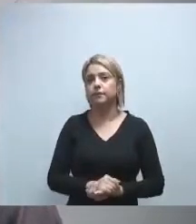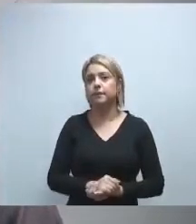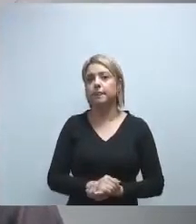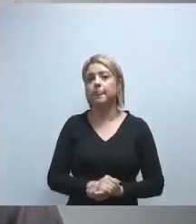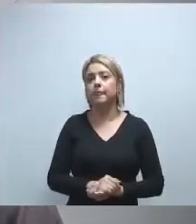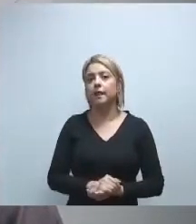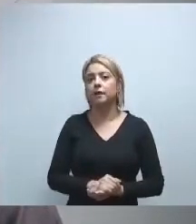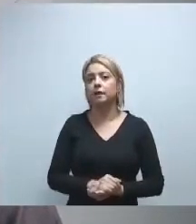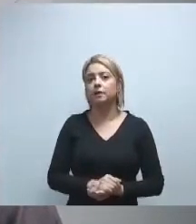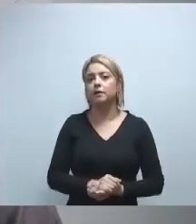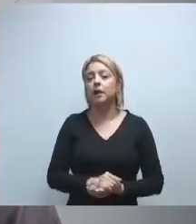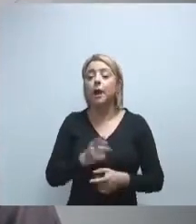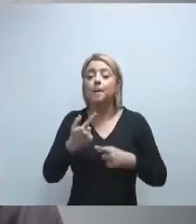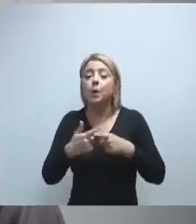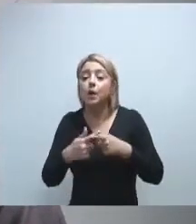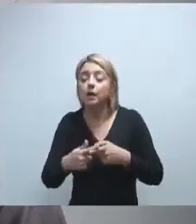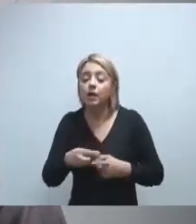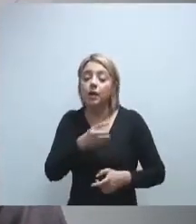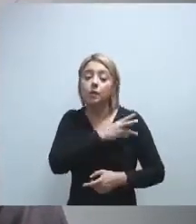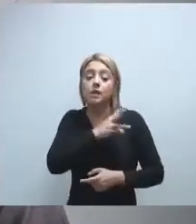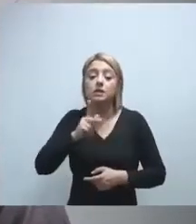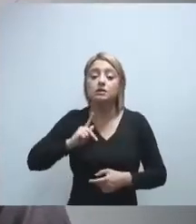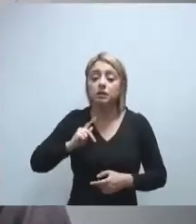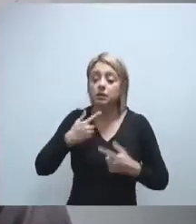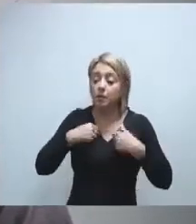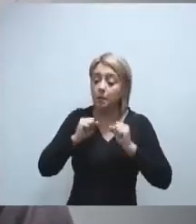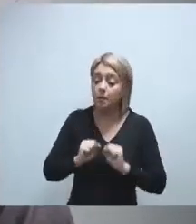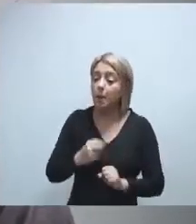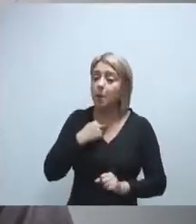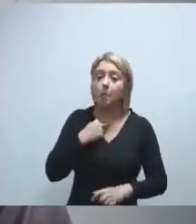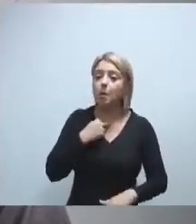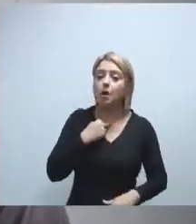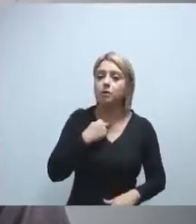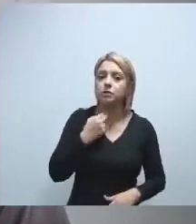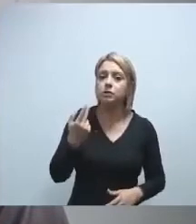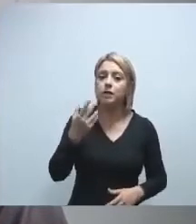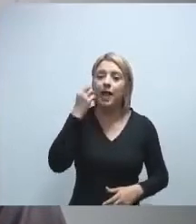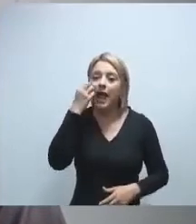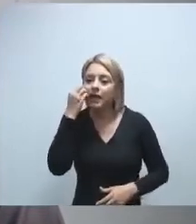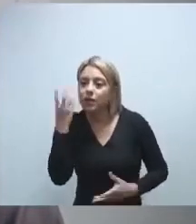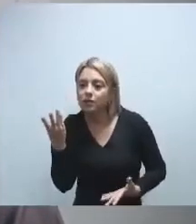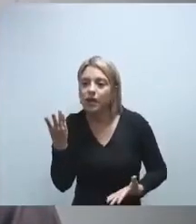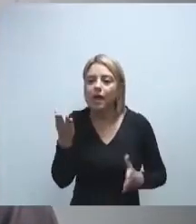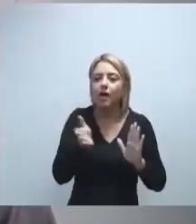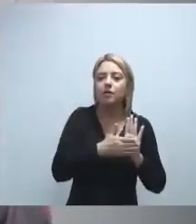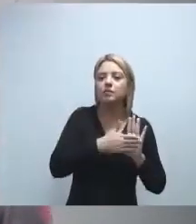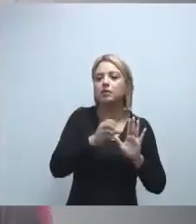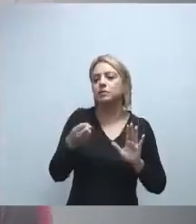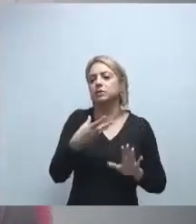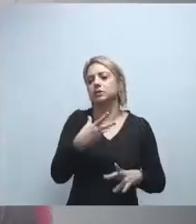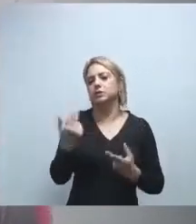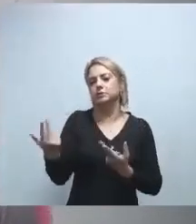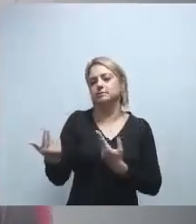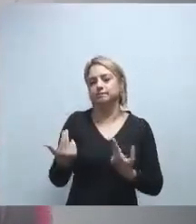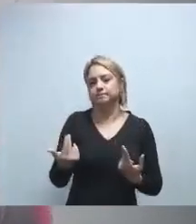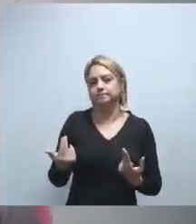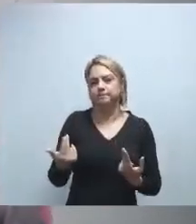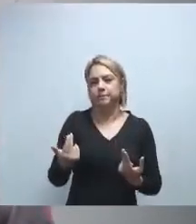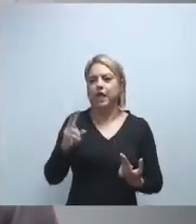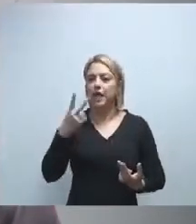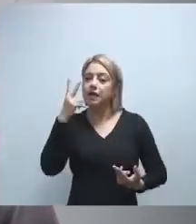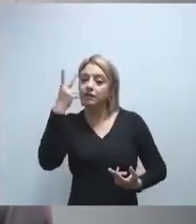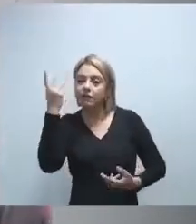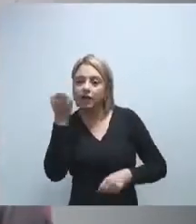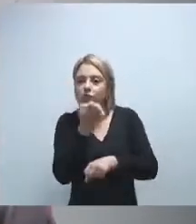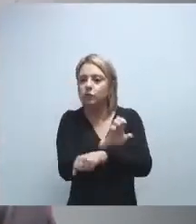tá porque é que o ministério público não pode adotar uma medida dessa natureza e vale como